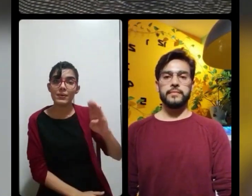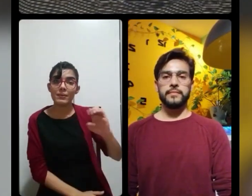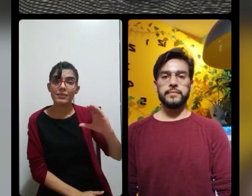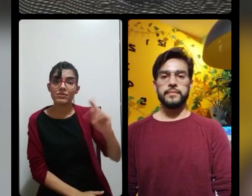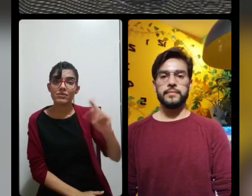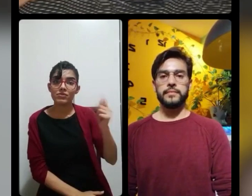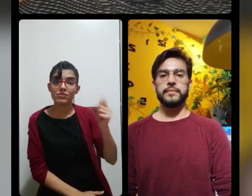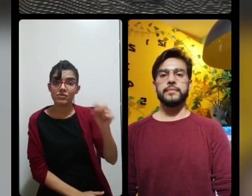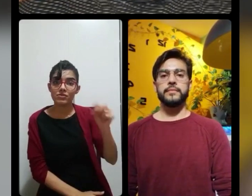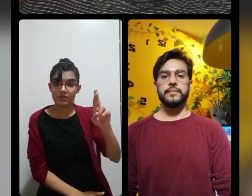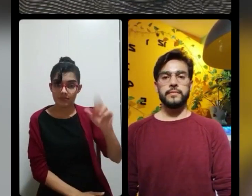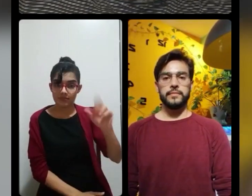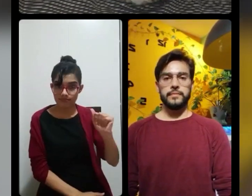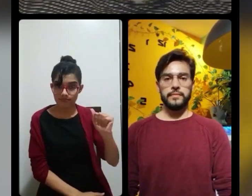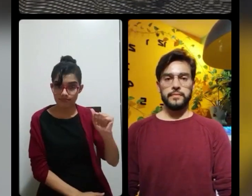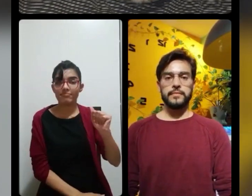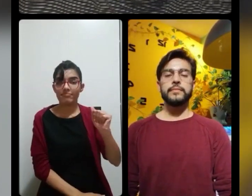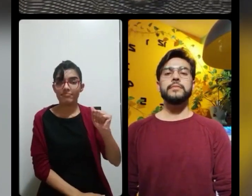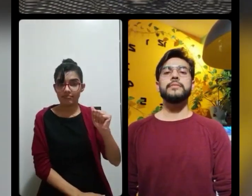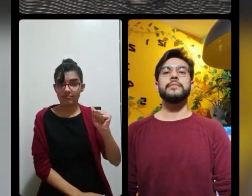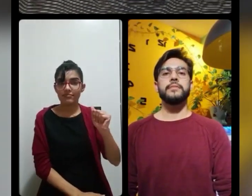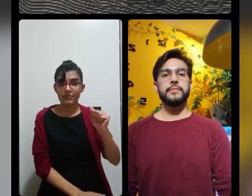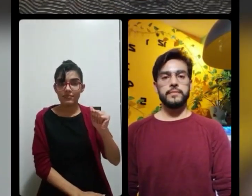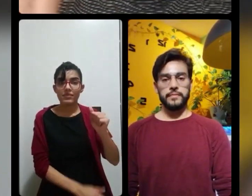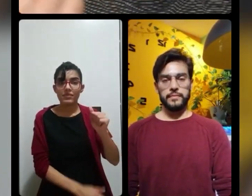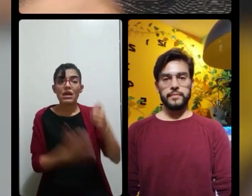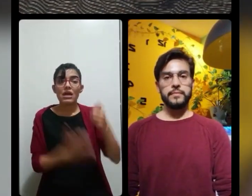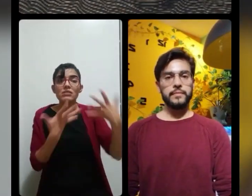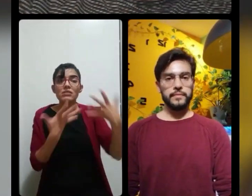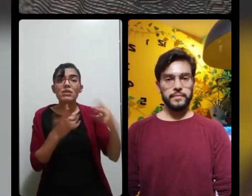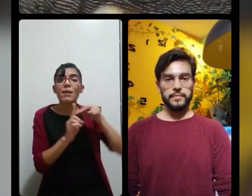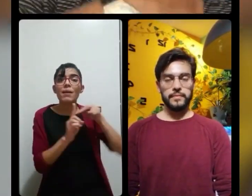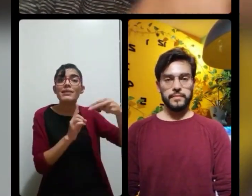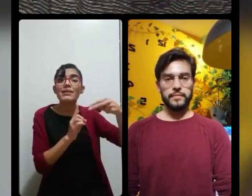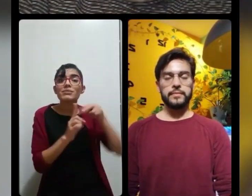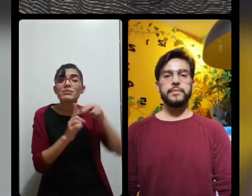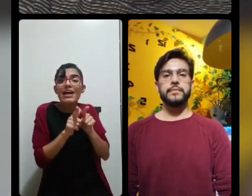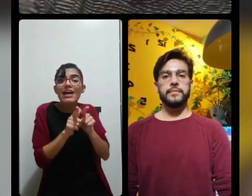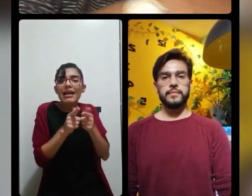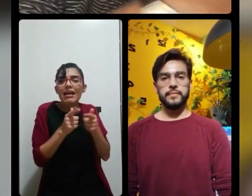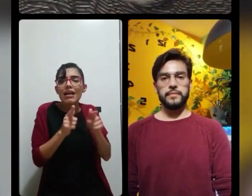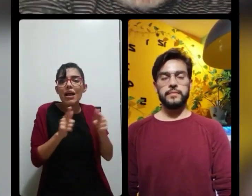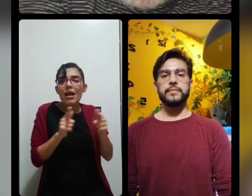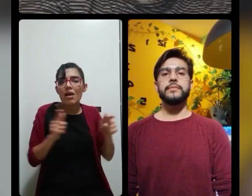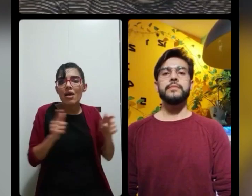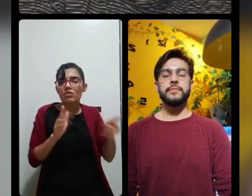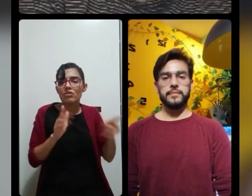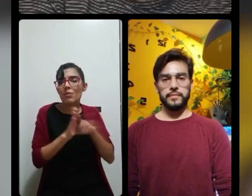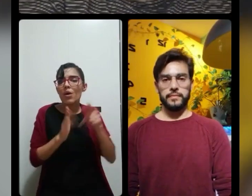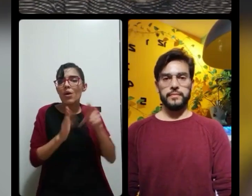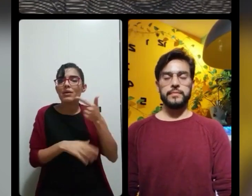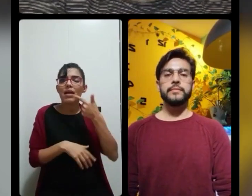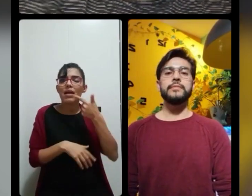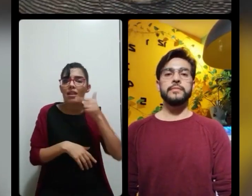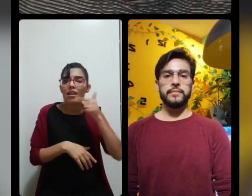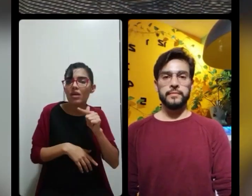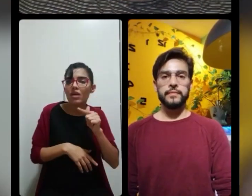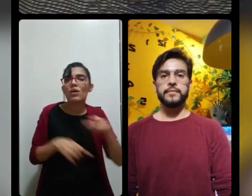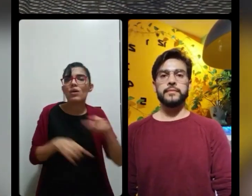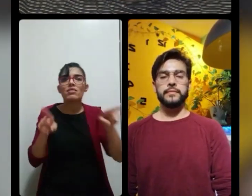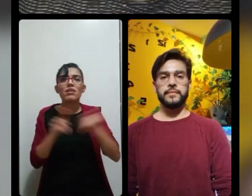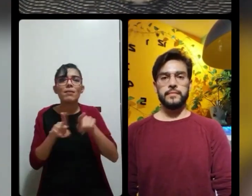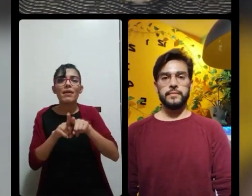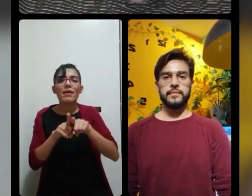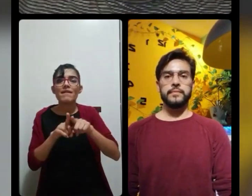olhar do gramático sobre a língua, do olhar do filólogo sobre a língua. A